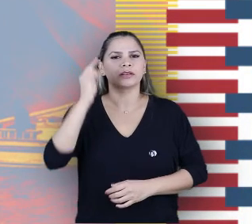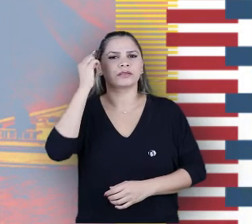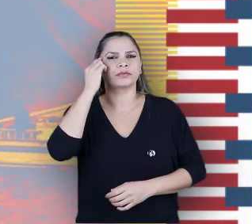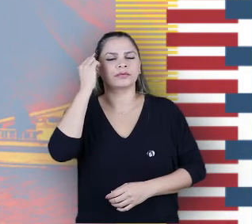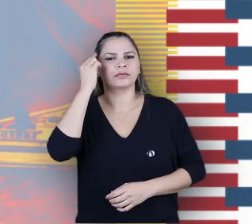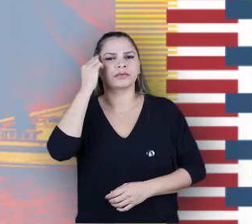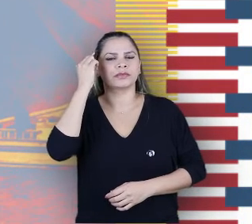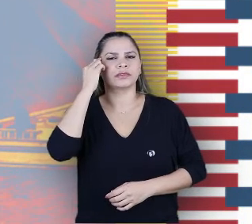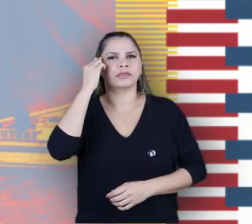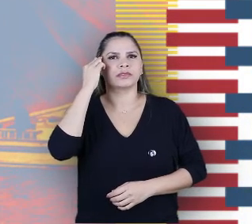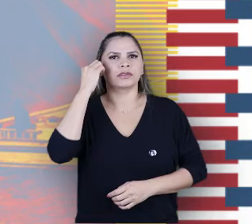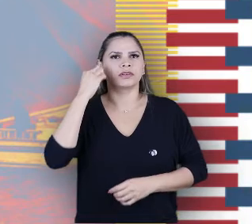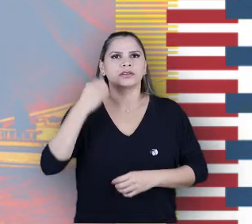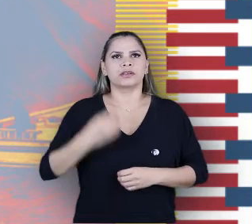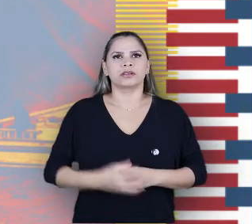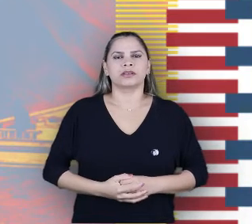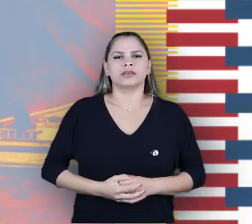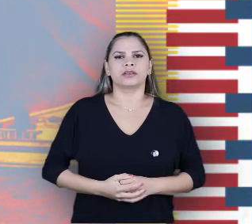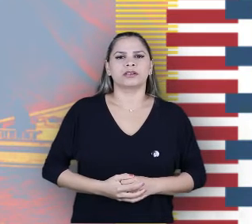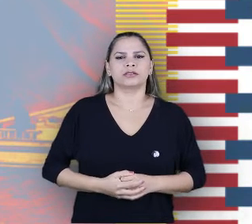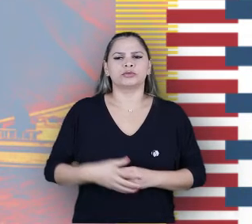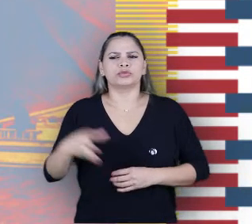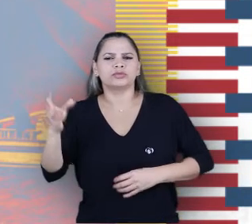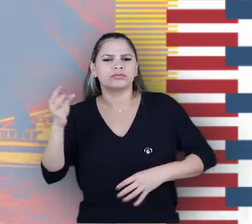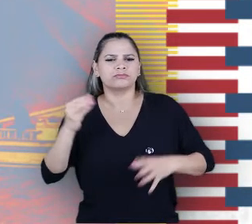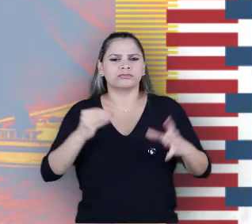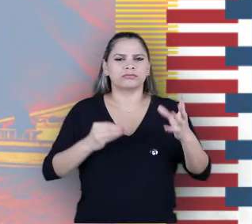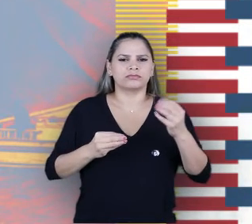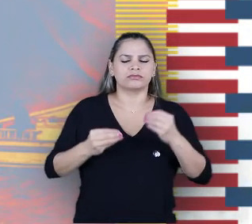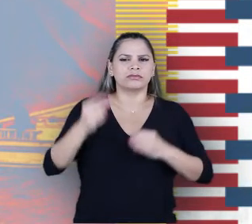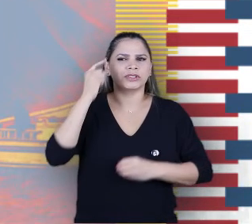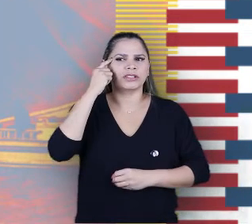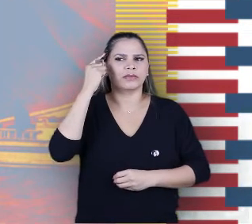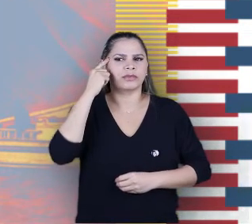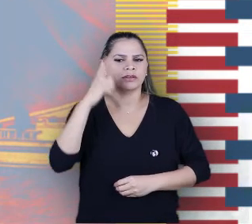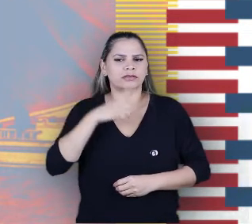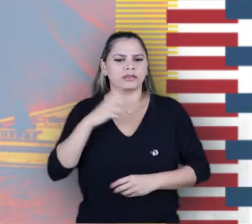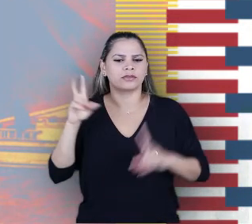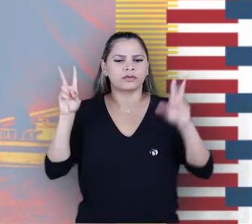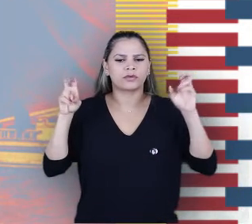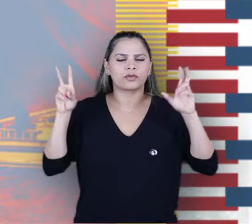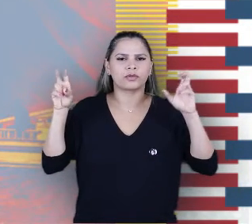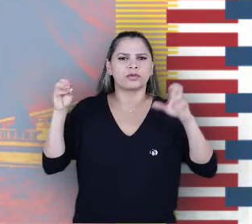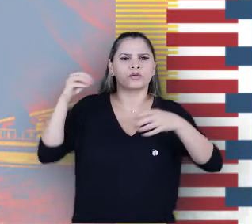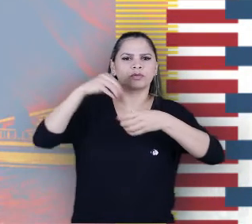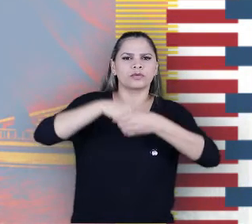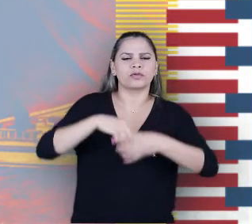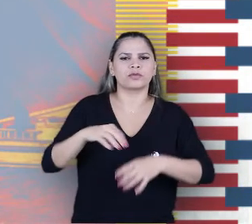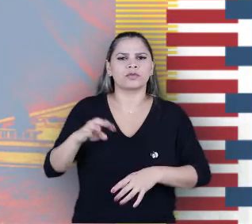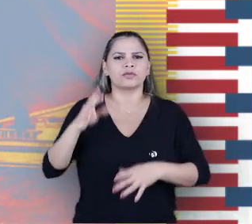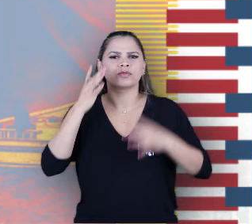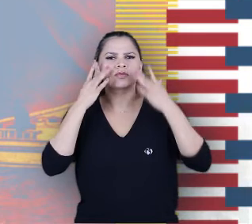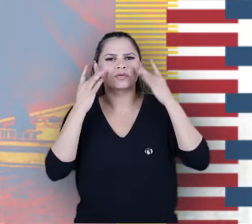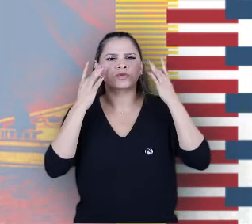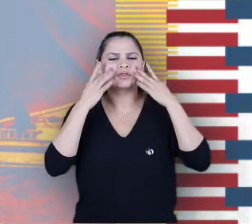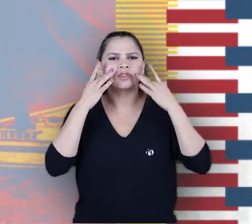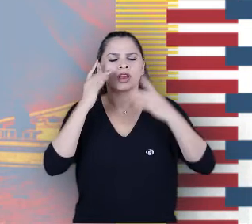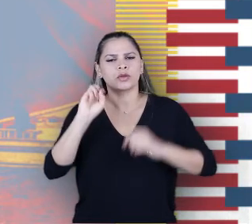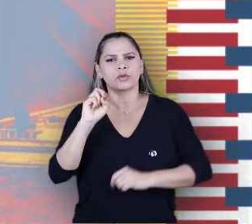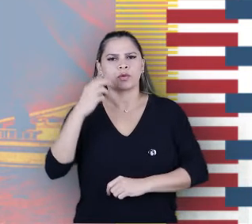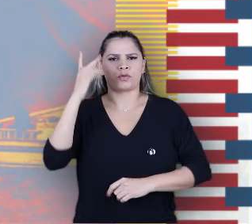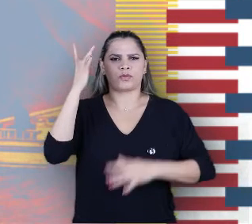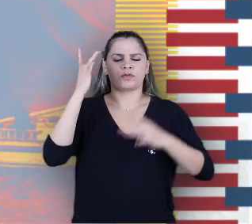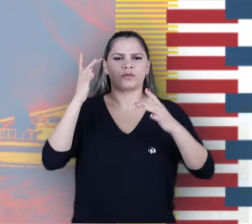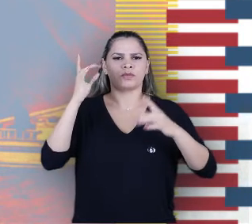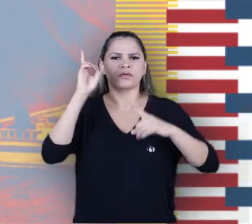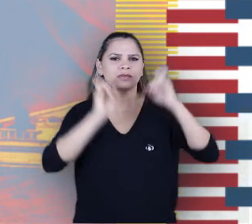facilidade de ter uma desenvoltura do aluno ao ser trabalhado. Então,